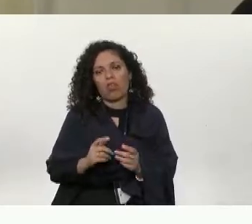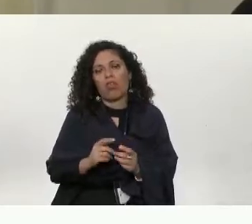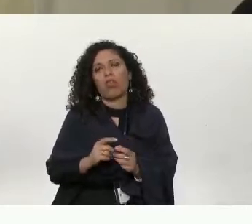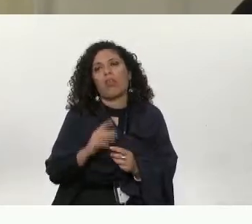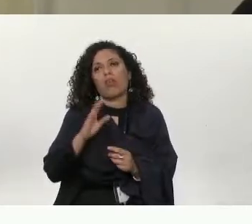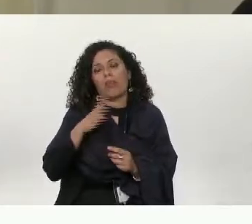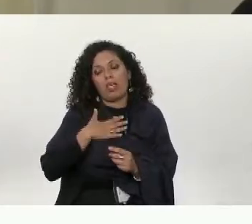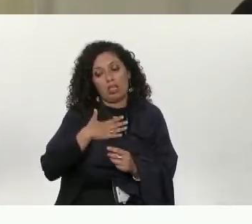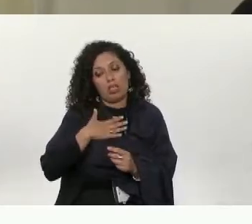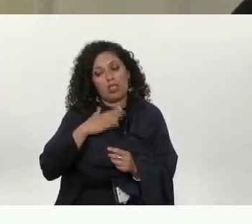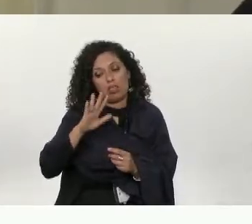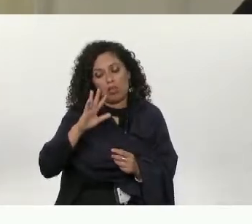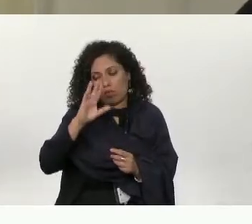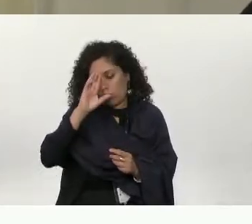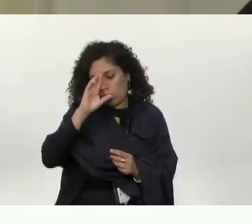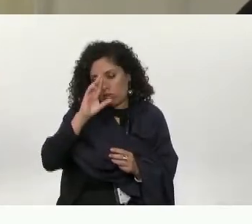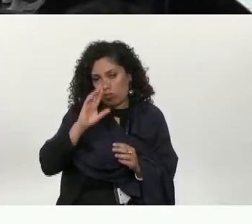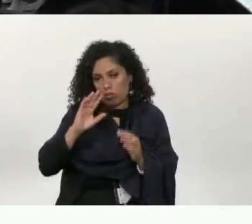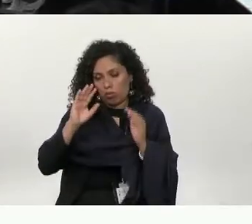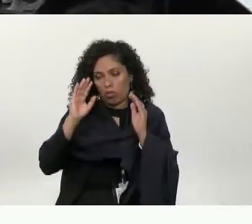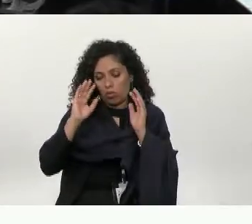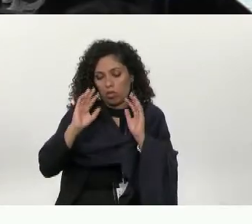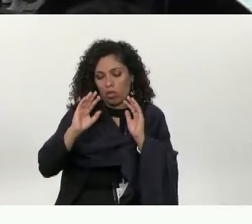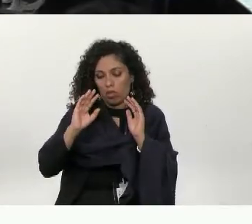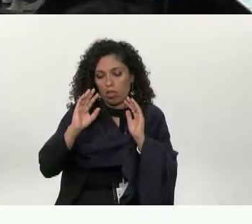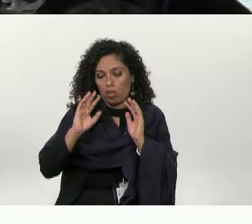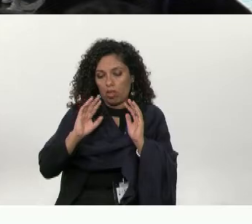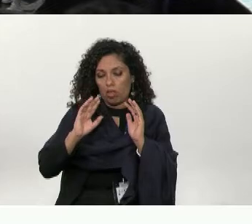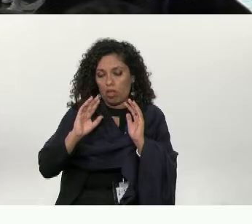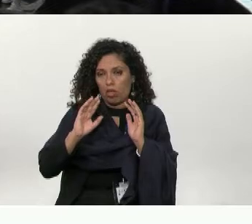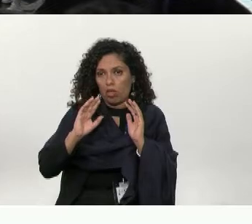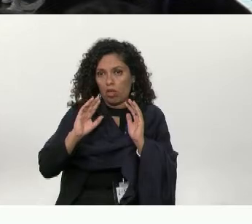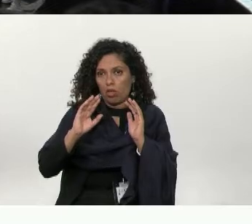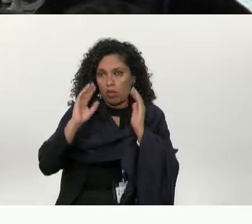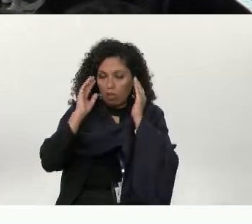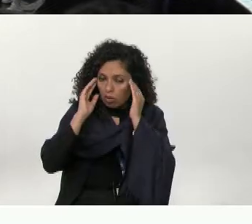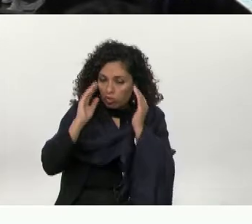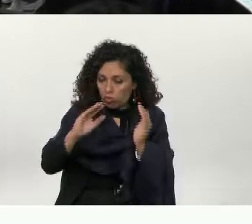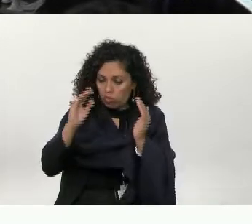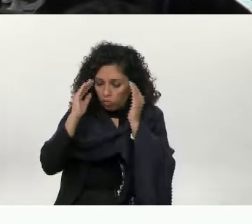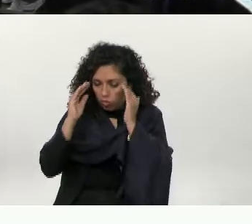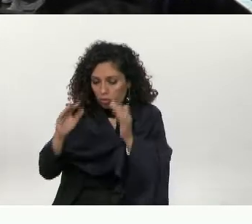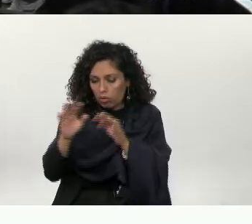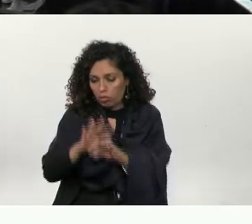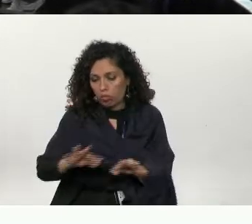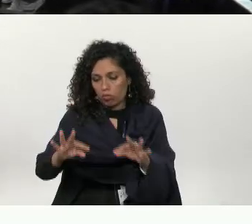respeitoso possível. Não, falei enquanto direção, não pessoal. Não, quanto